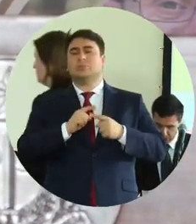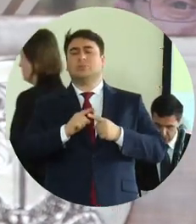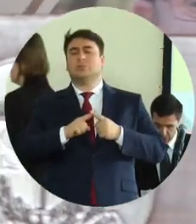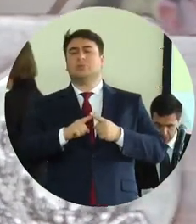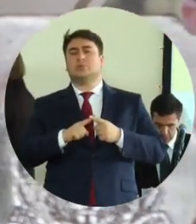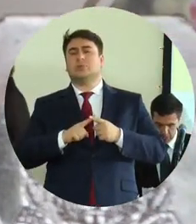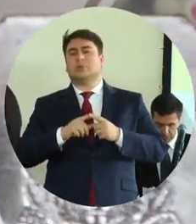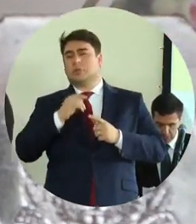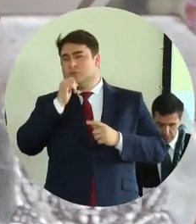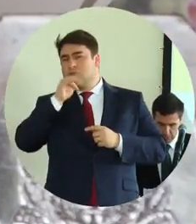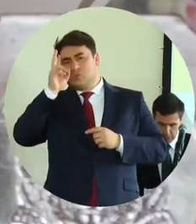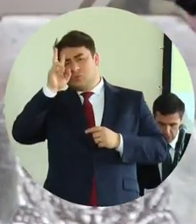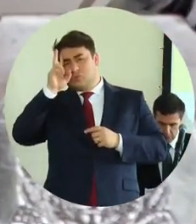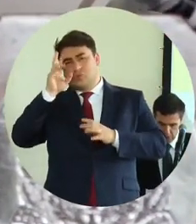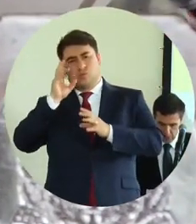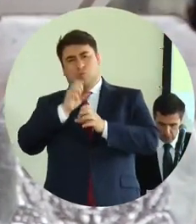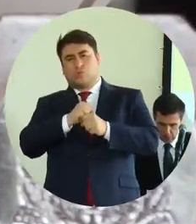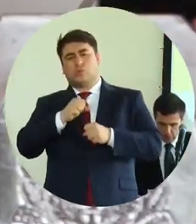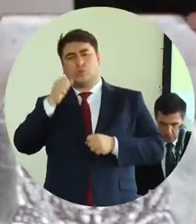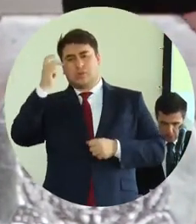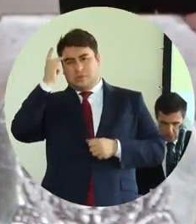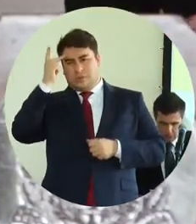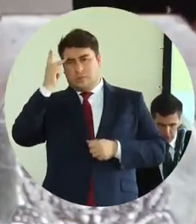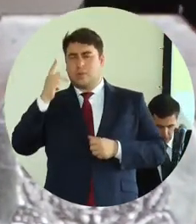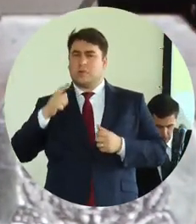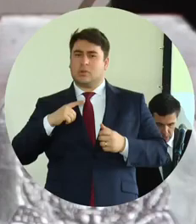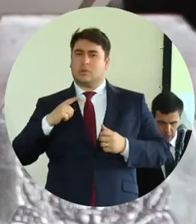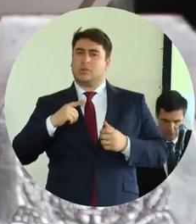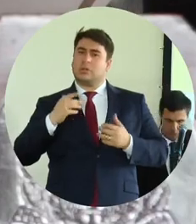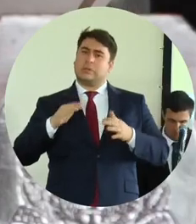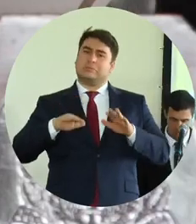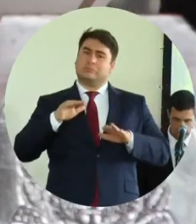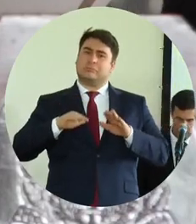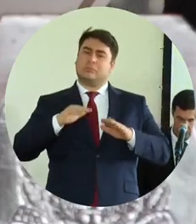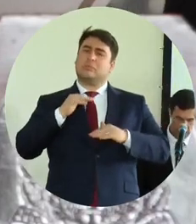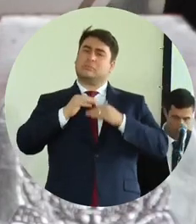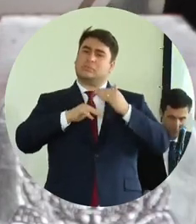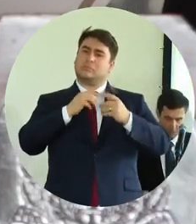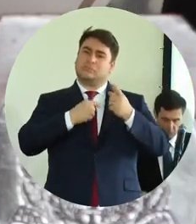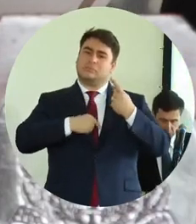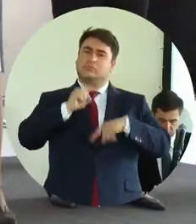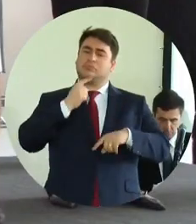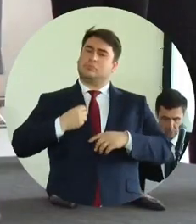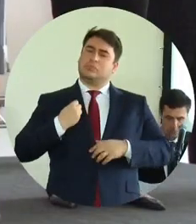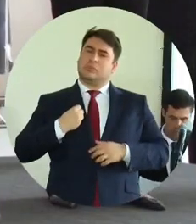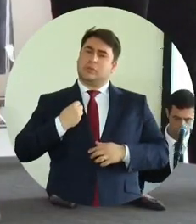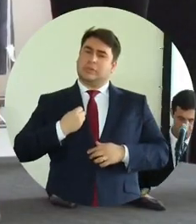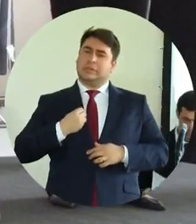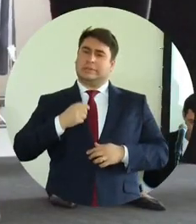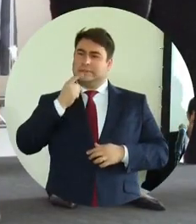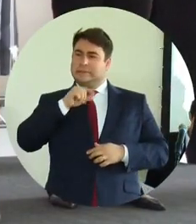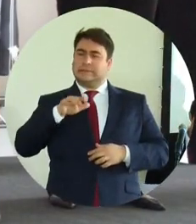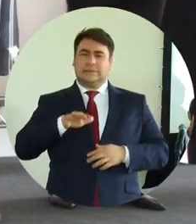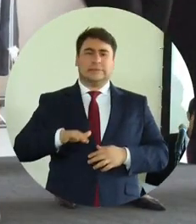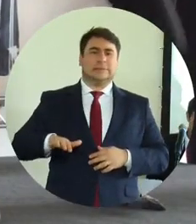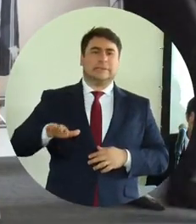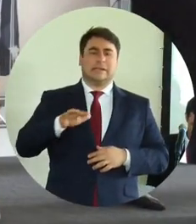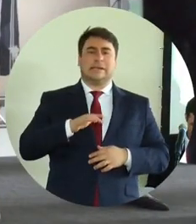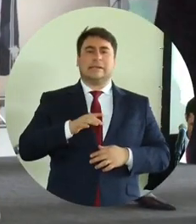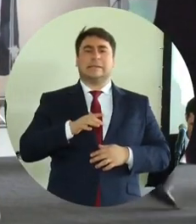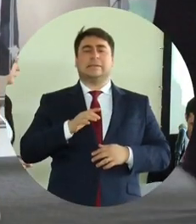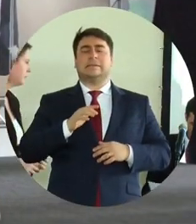por razões históricas São Paulo tem um razoável avanço e presença nessa área